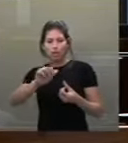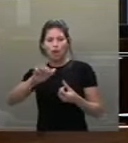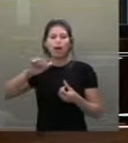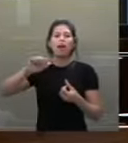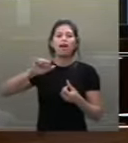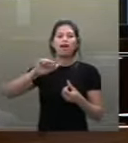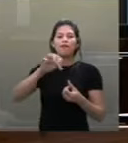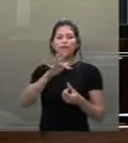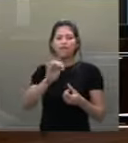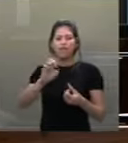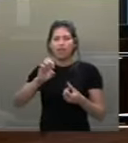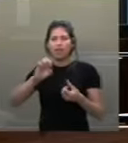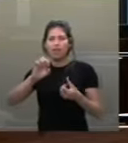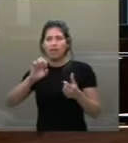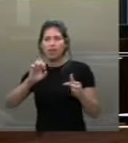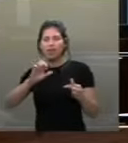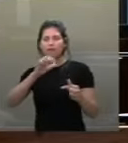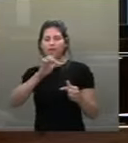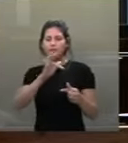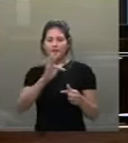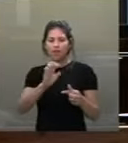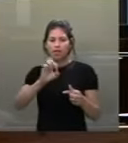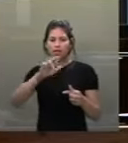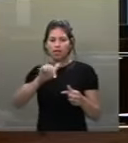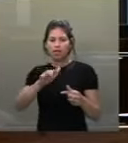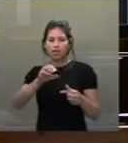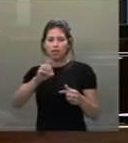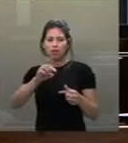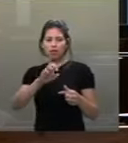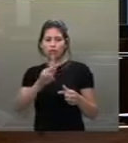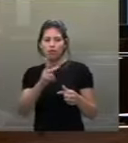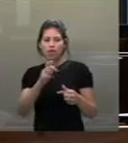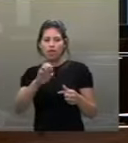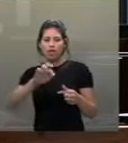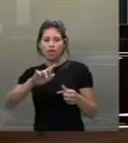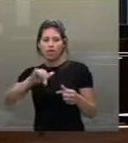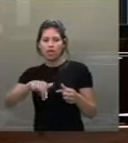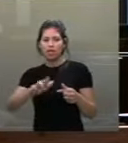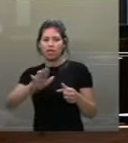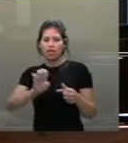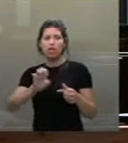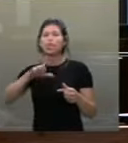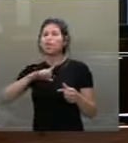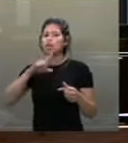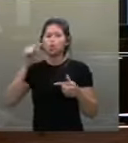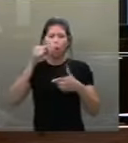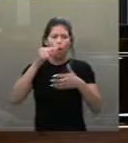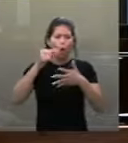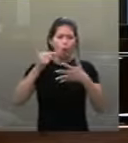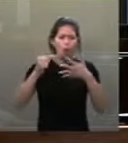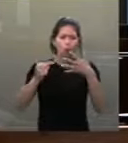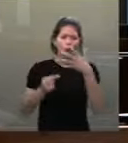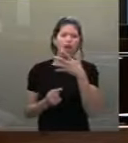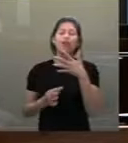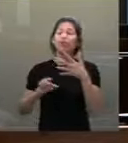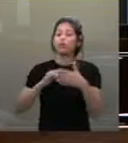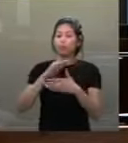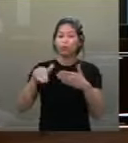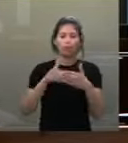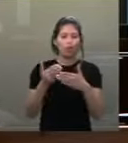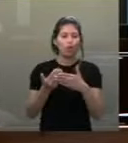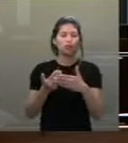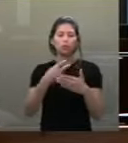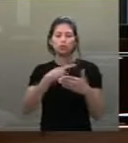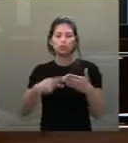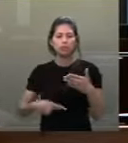absolutamente procuraram chegar à autossuficiência. E cada um colocou um pouco dessa realização e dessa meta dentro desse